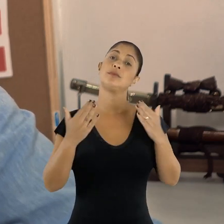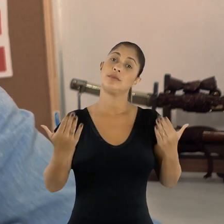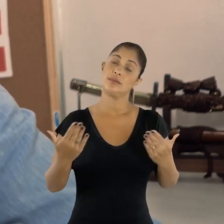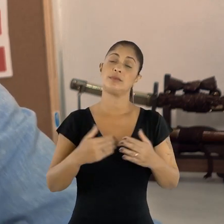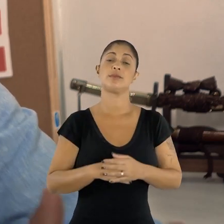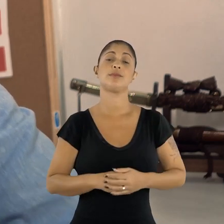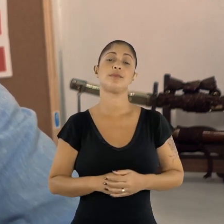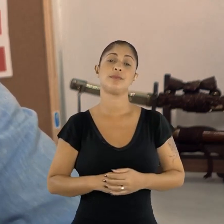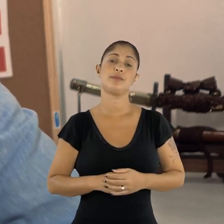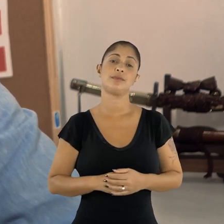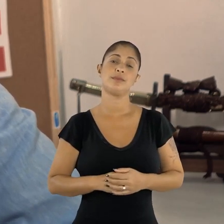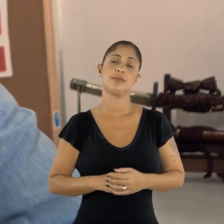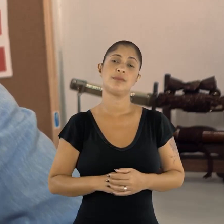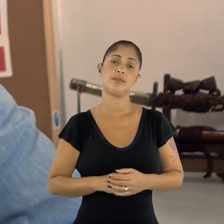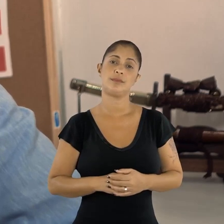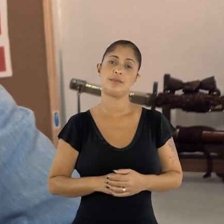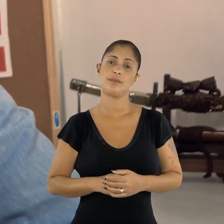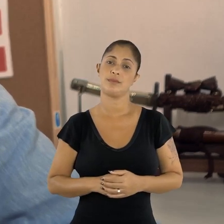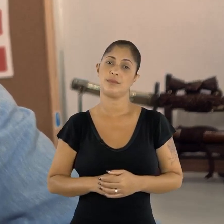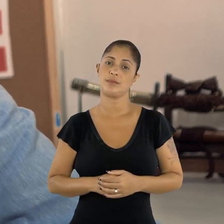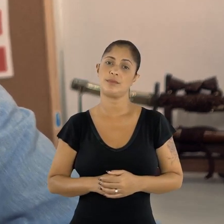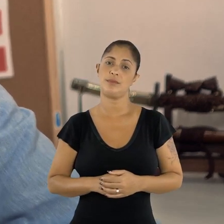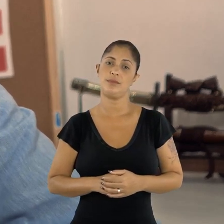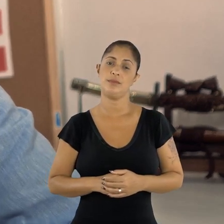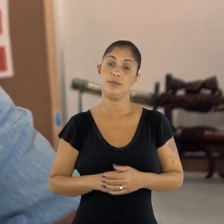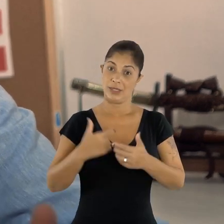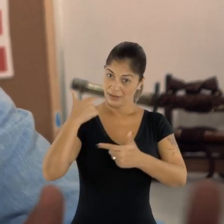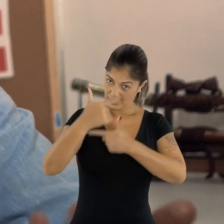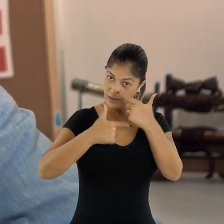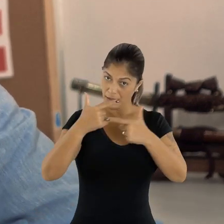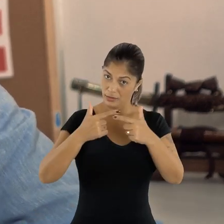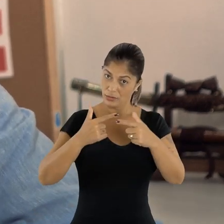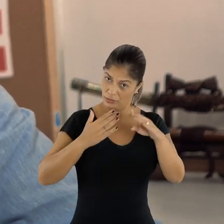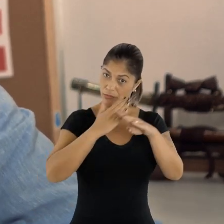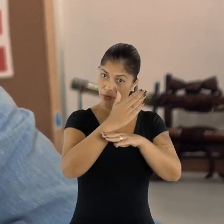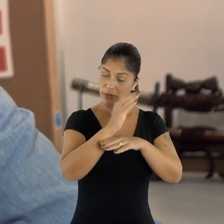Porque Emocionado, olha para cima. os trabalhadores estão lá.